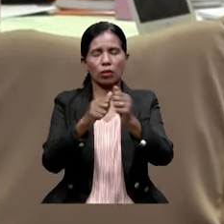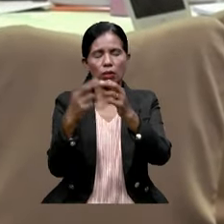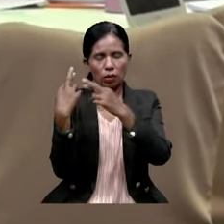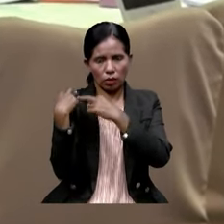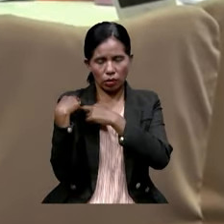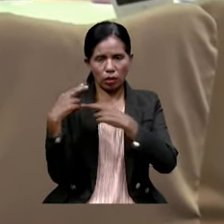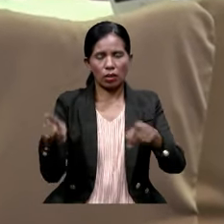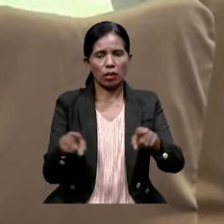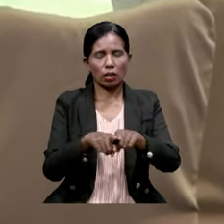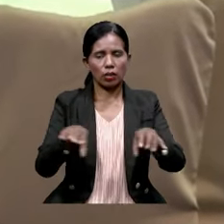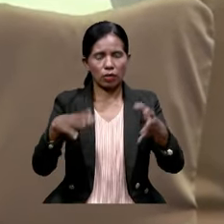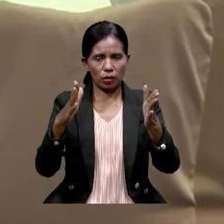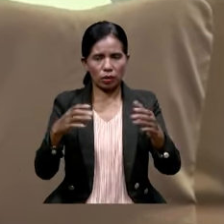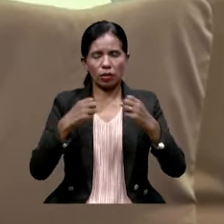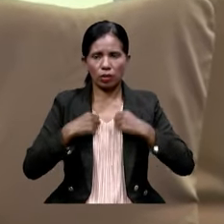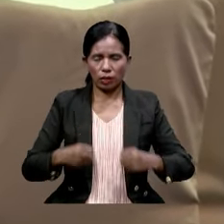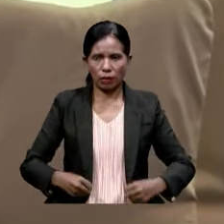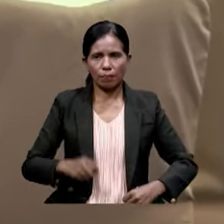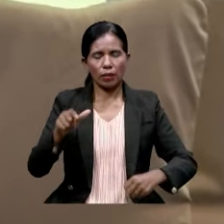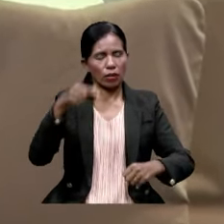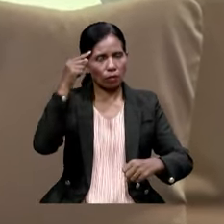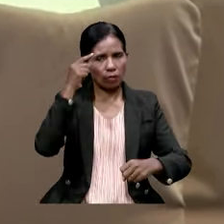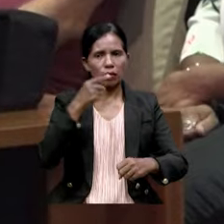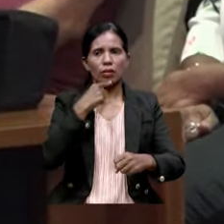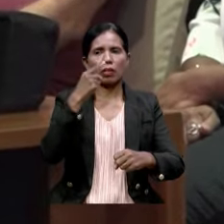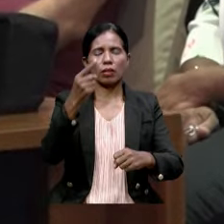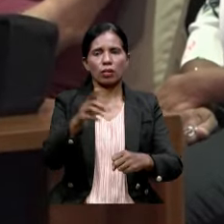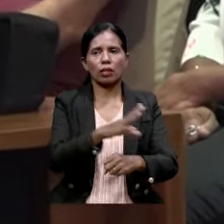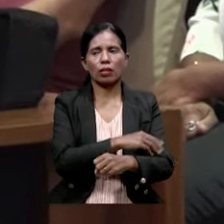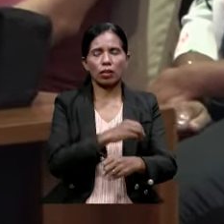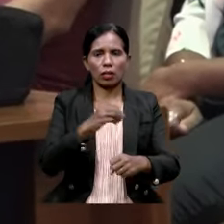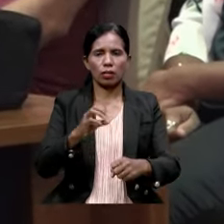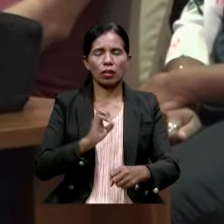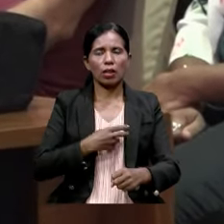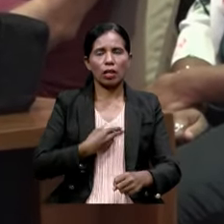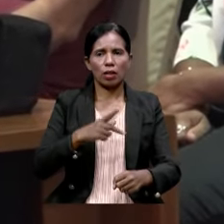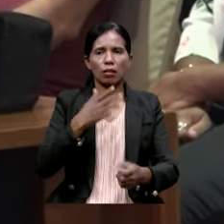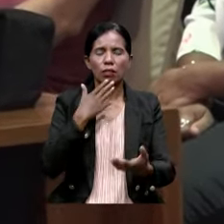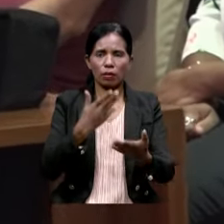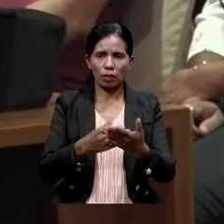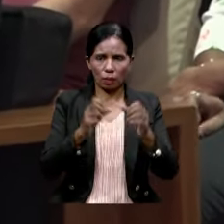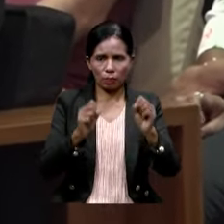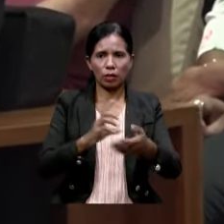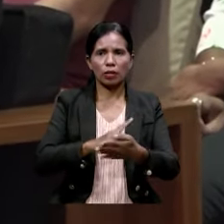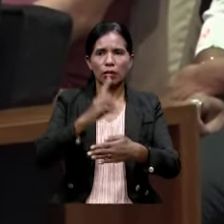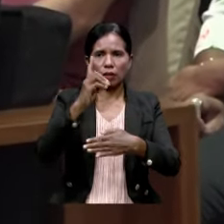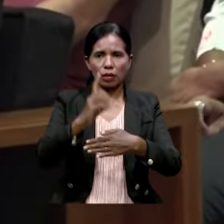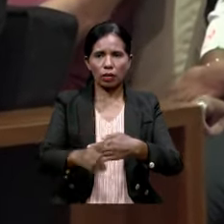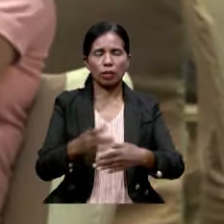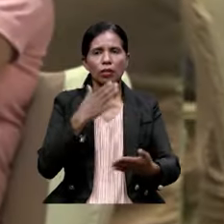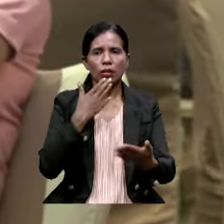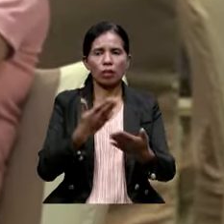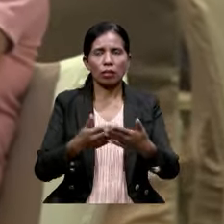no dar profissional saúde. Governante ne espera ho Code Ética nebe iha bele desenvolve no hametin liutan